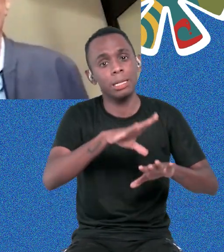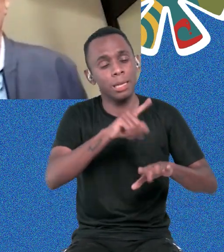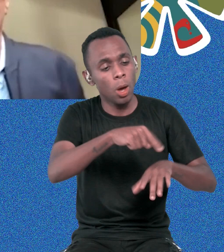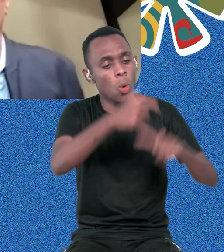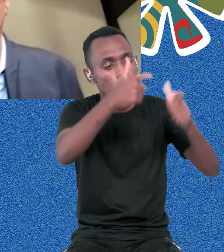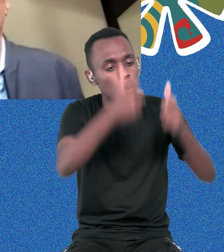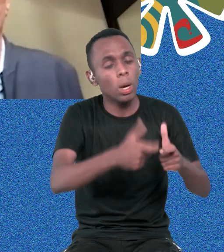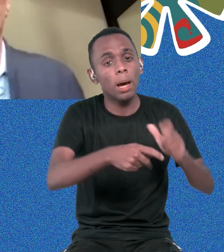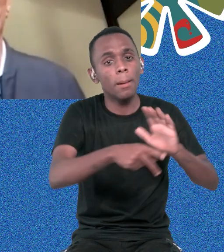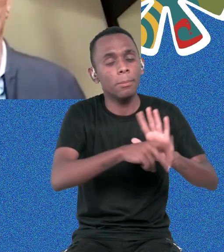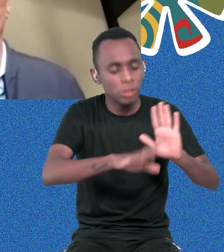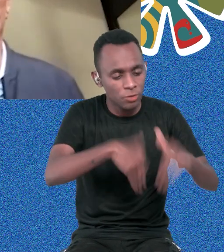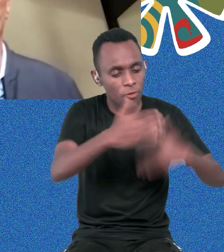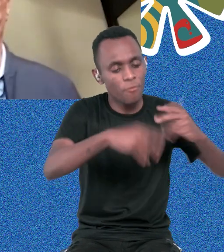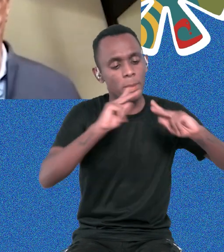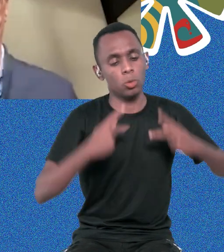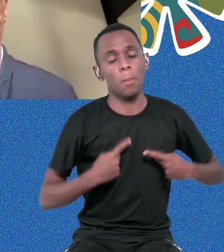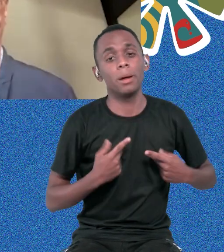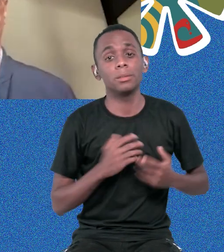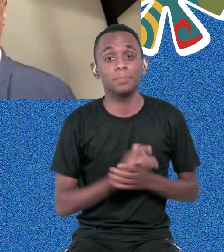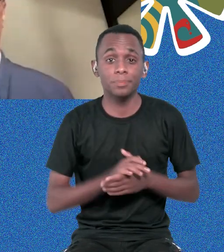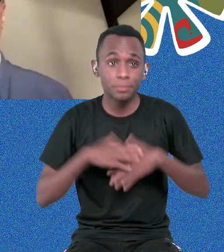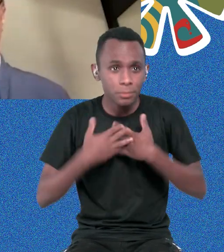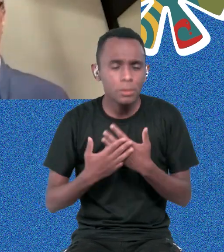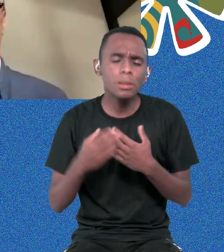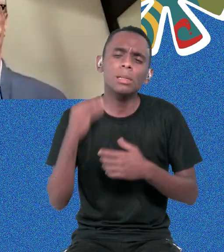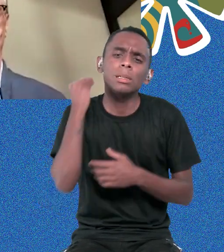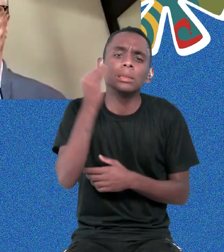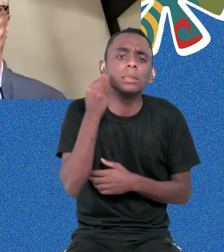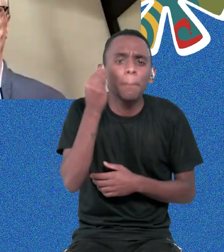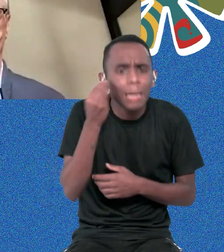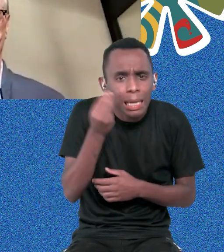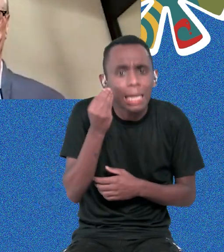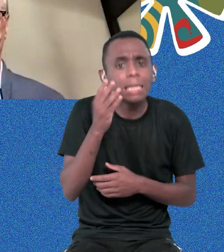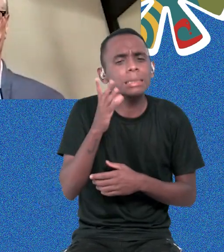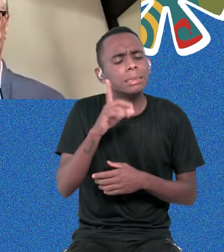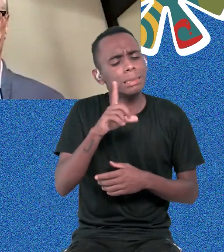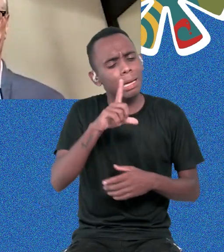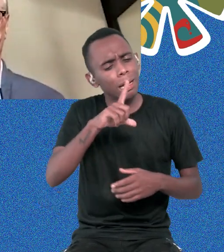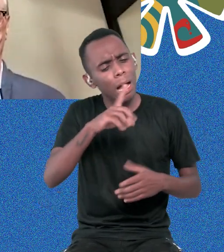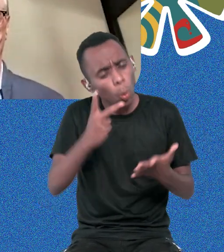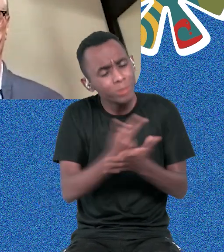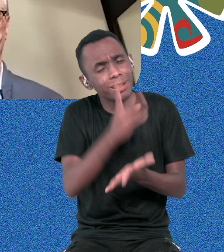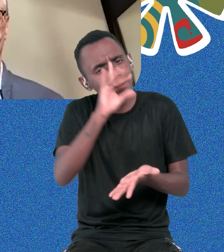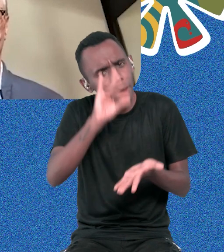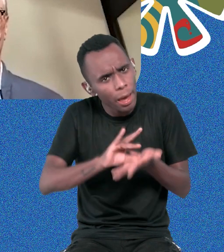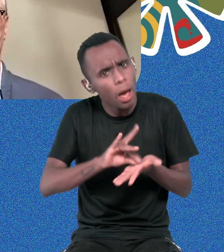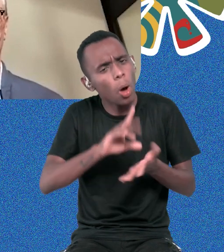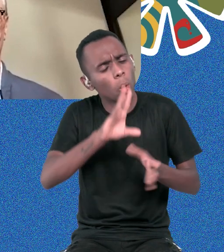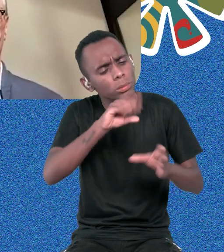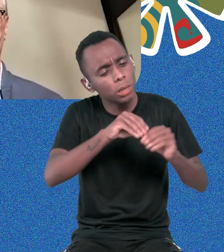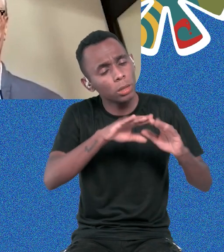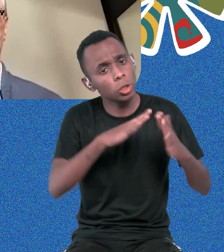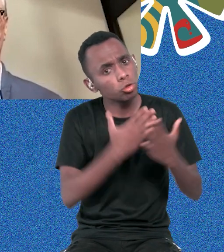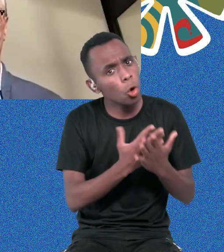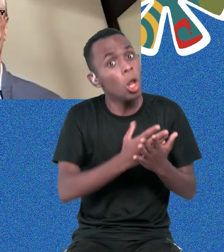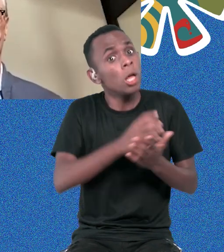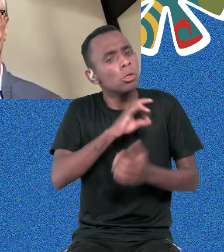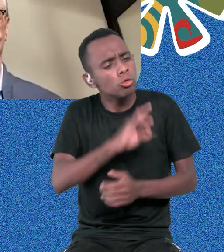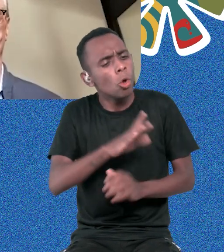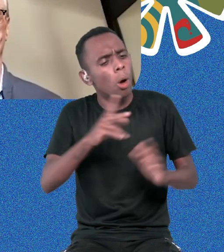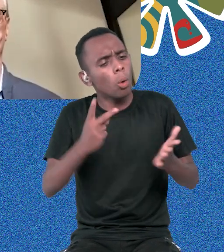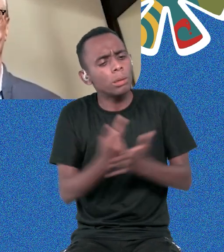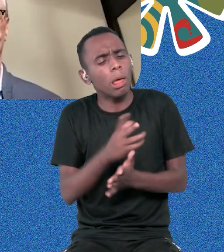espaço de formação. Essas vivências culturais estão presentes na escola? Estão apenas presentes